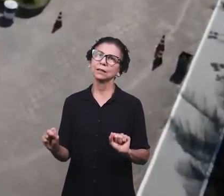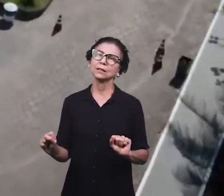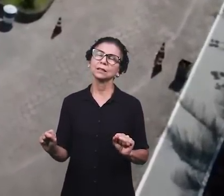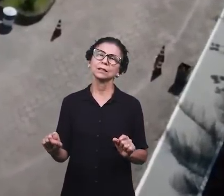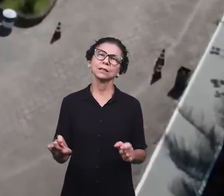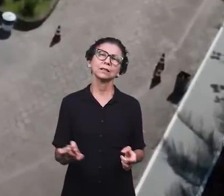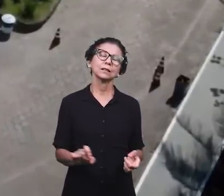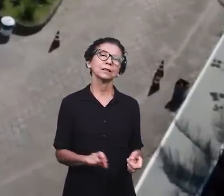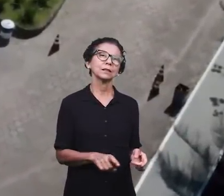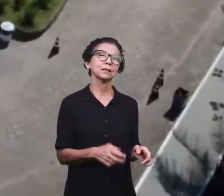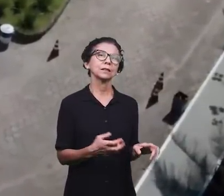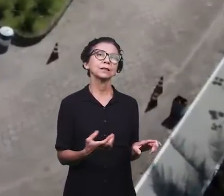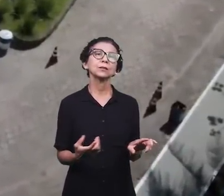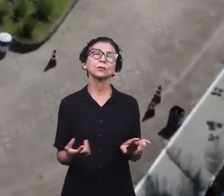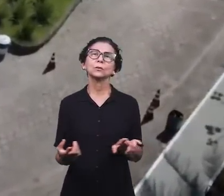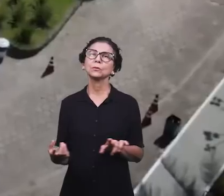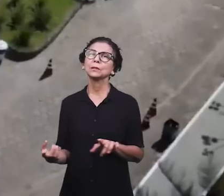libertação